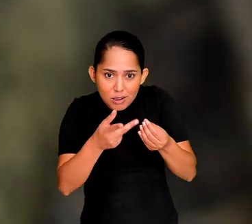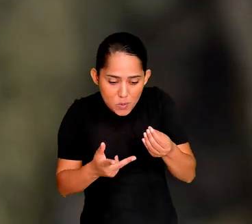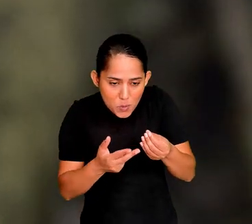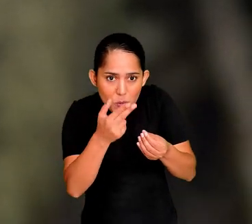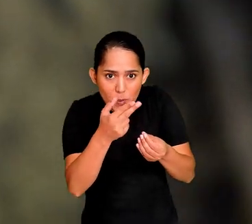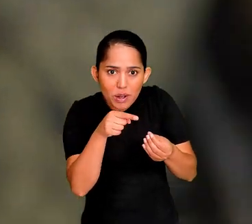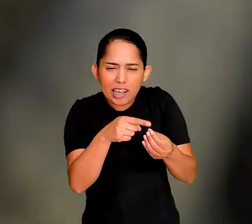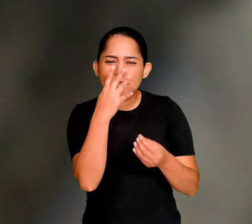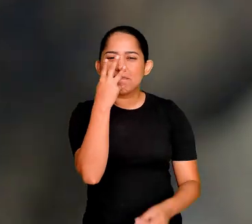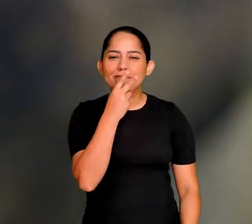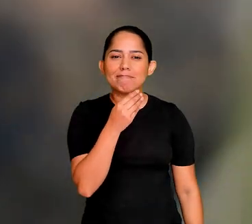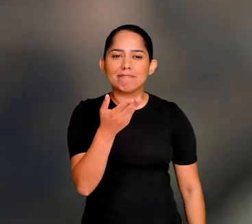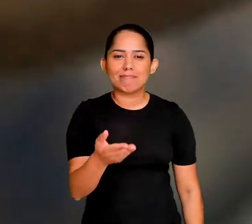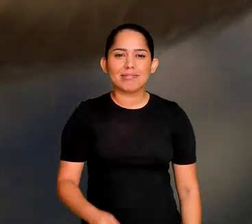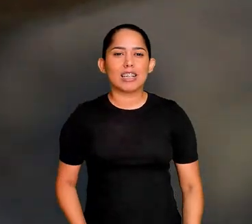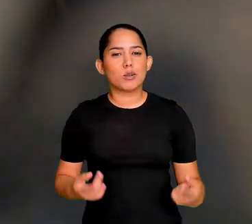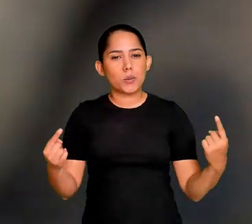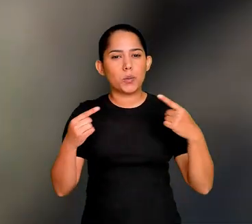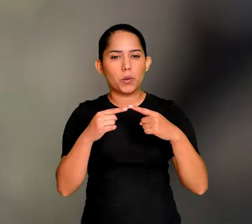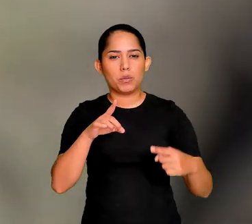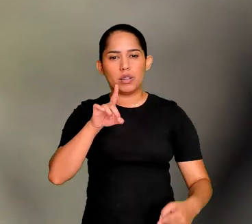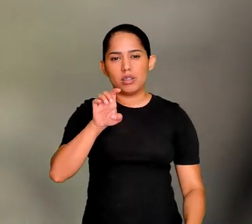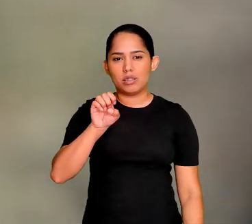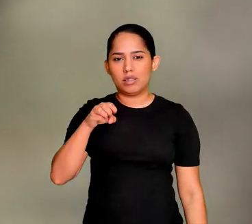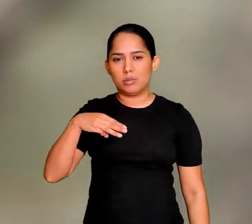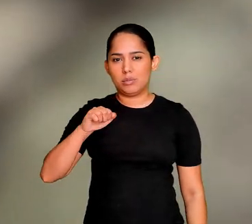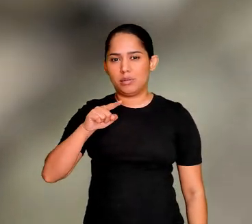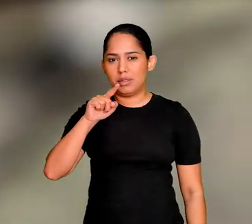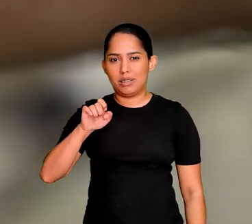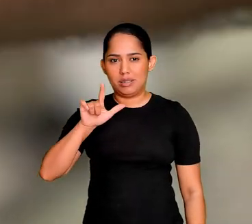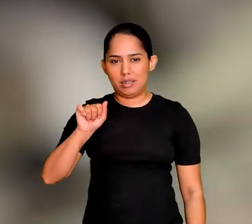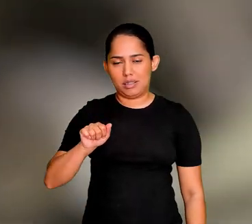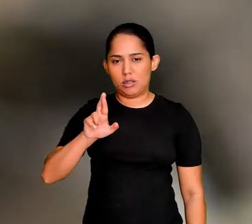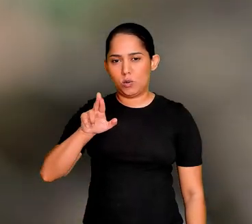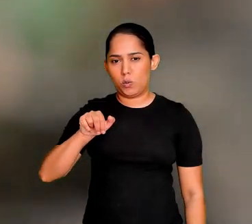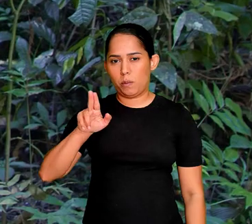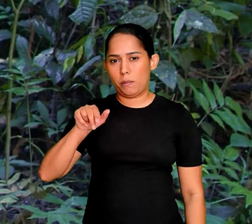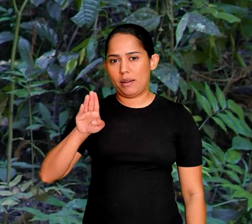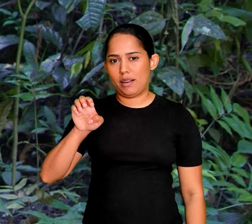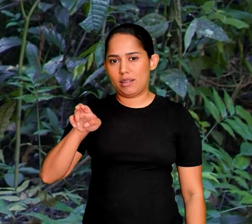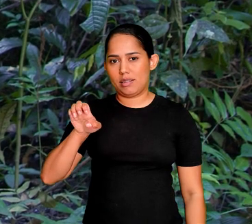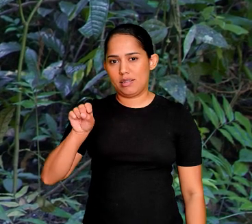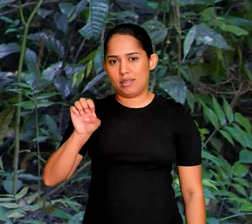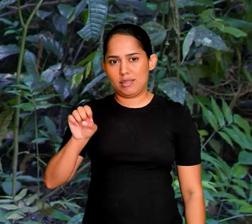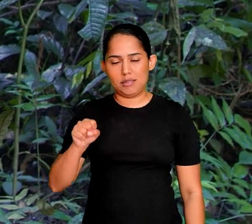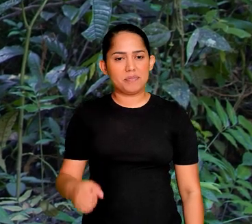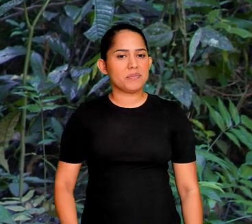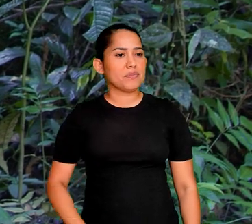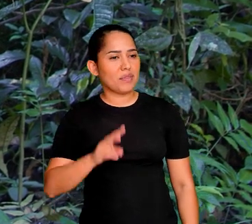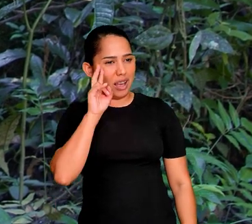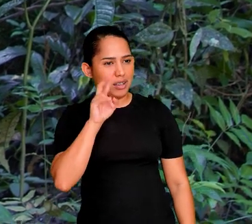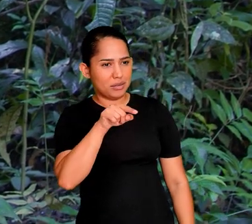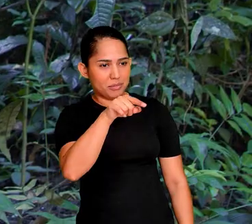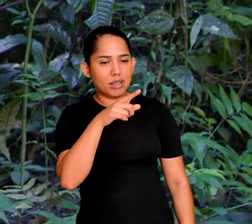corta aqui a haste, ó, que coisa linda. Esse é o Odemazela cubensis, né? Então, a gente está vendo o Gabriel aqui